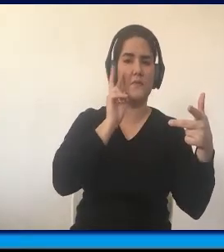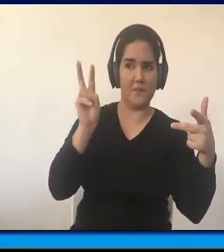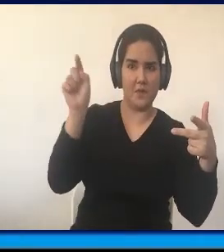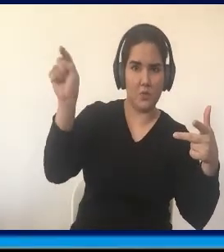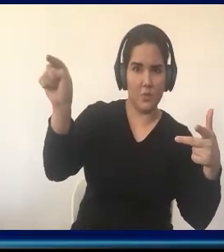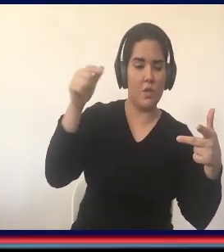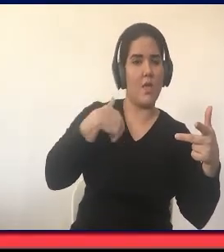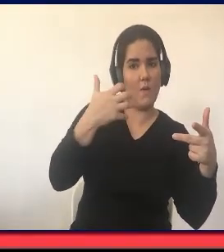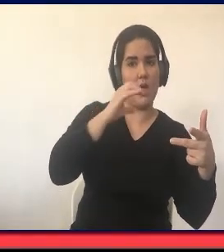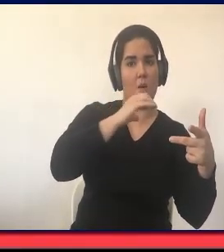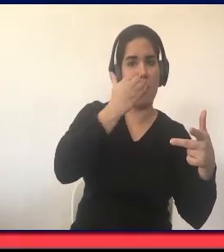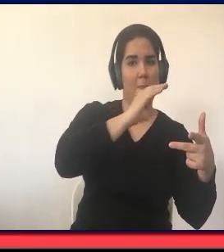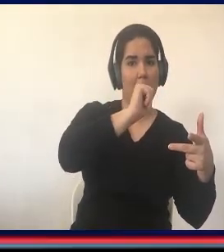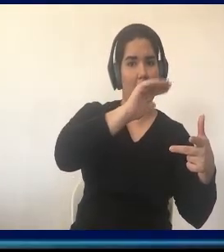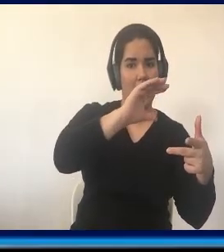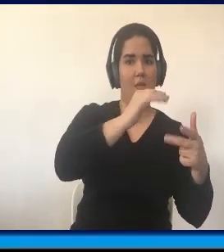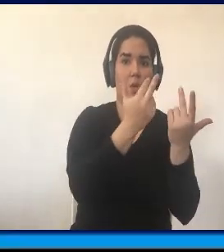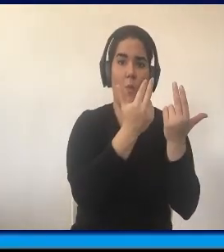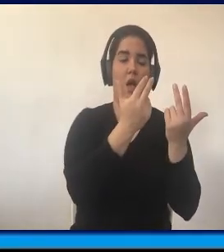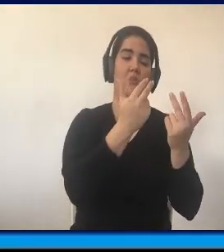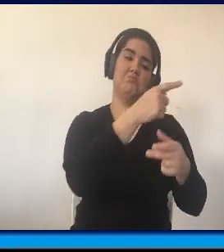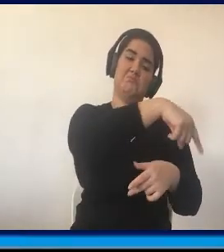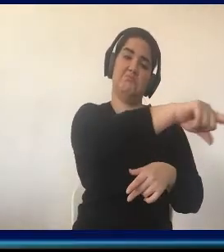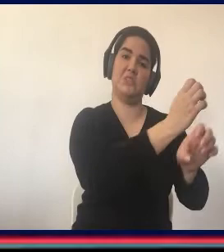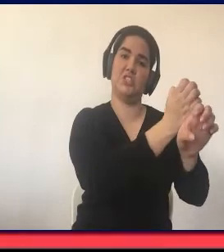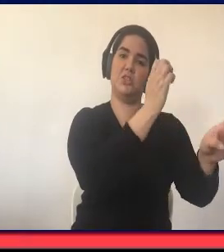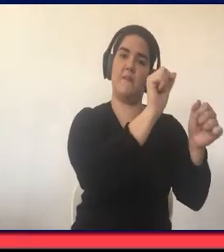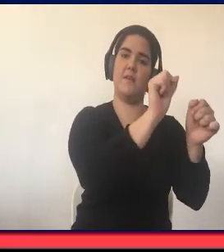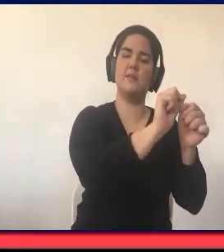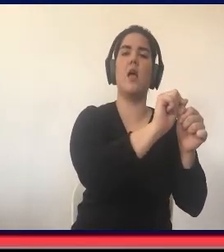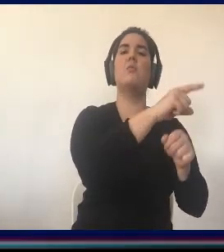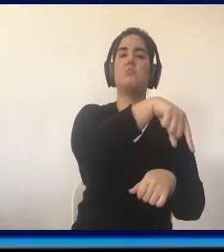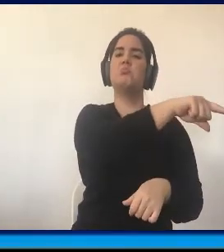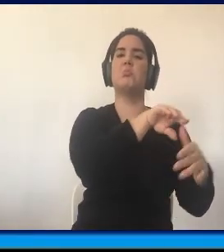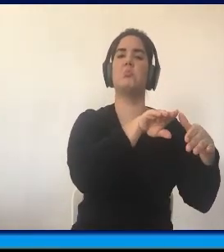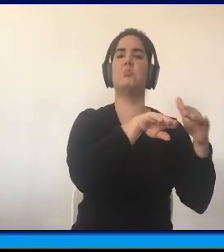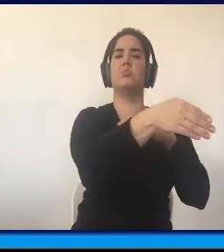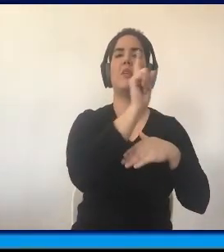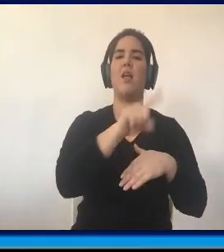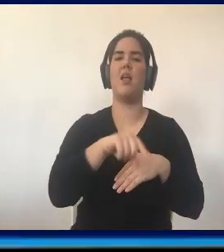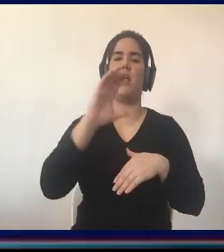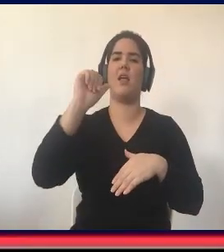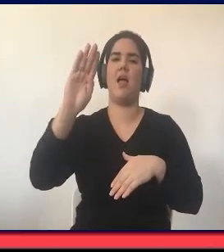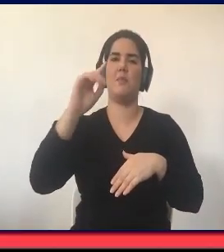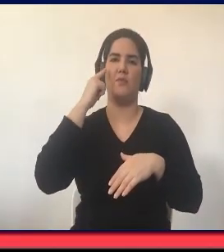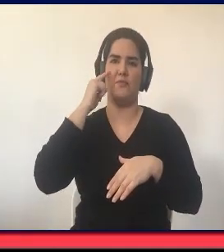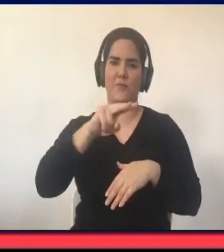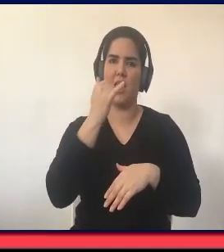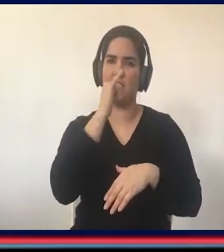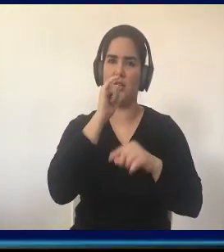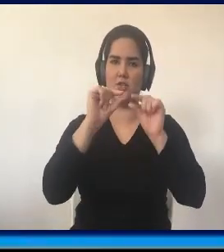com vocês. Daí eles foram lá e desenvolveram. Que é esse cabo de energia aqui da Mac, ó. Não sei se dá pra ver aqui. Ele tem um ímã